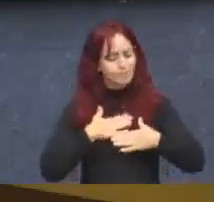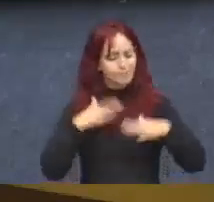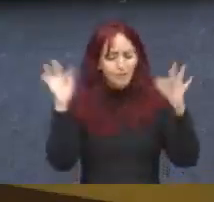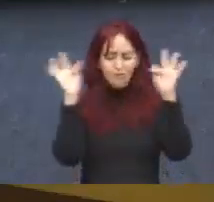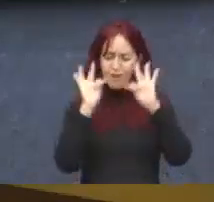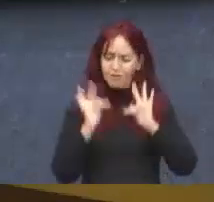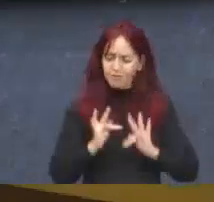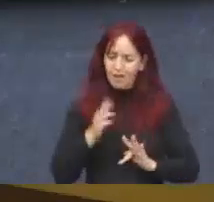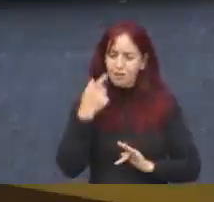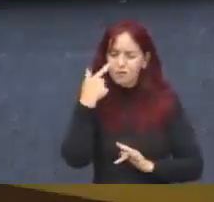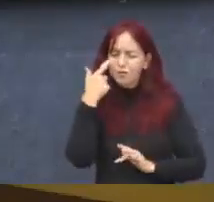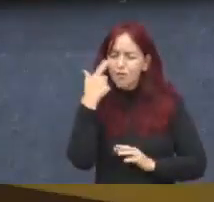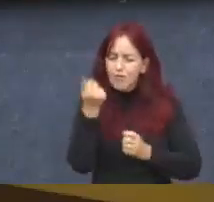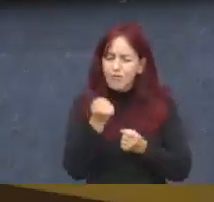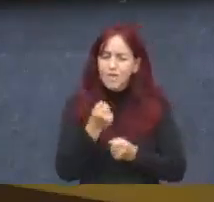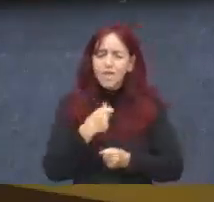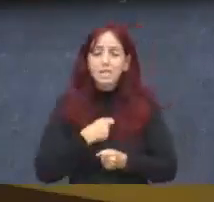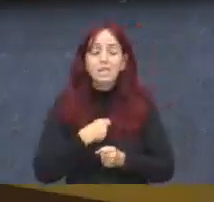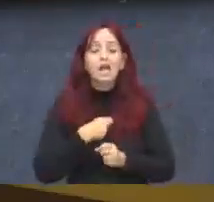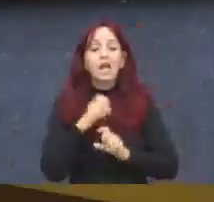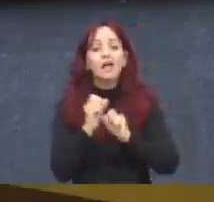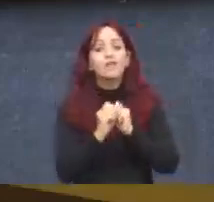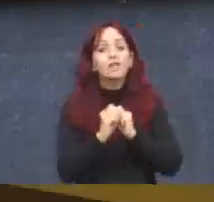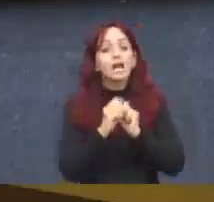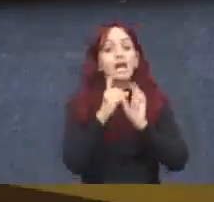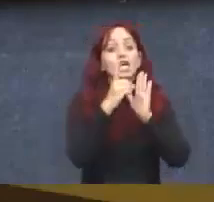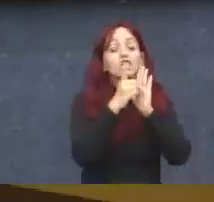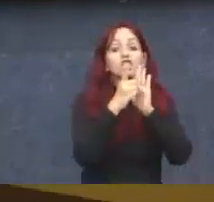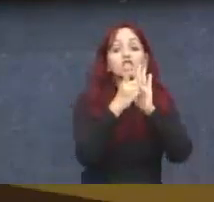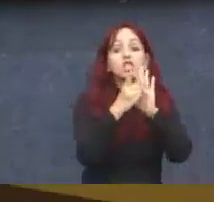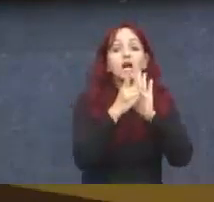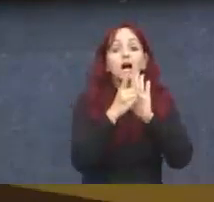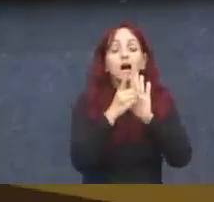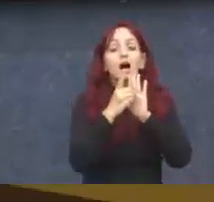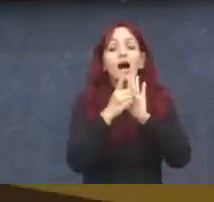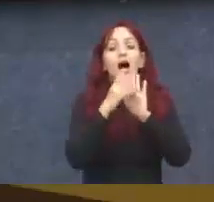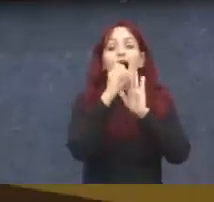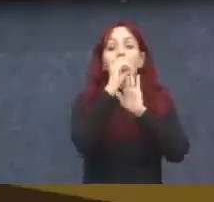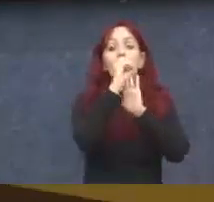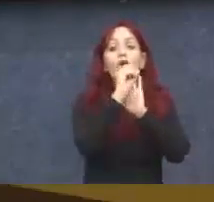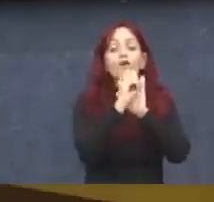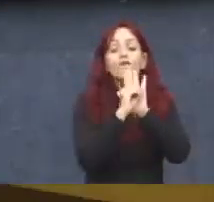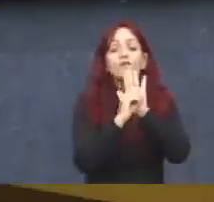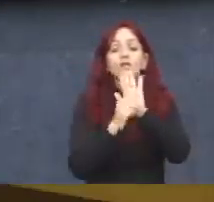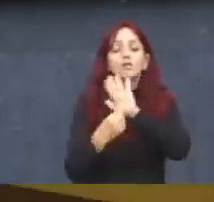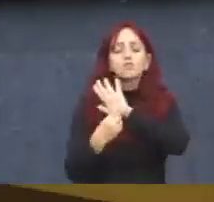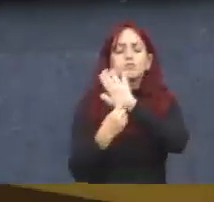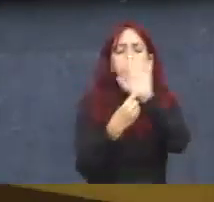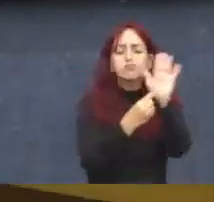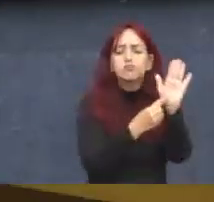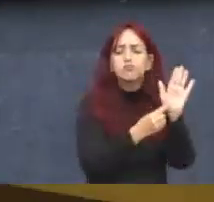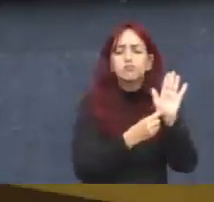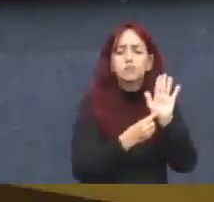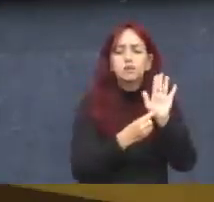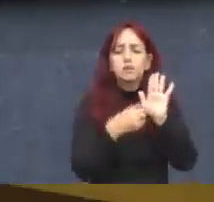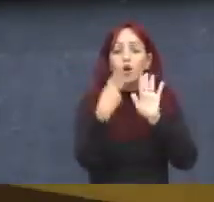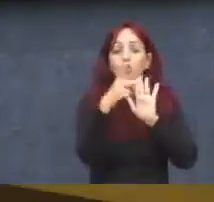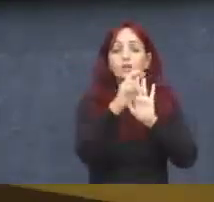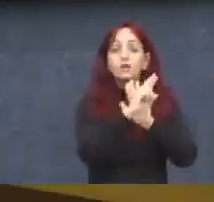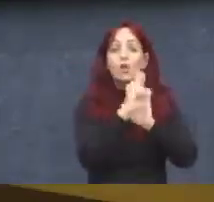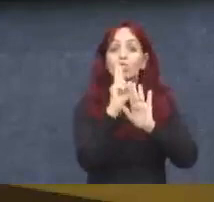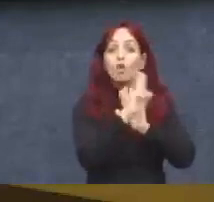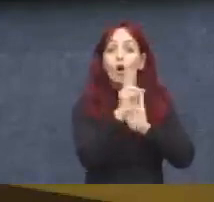vi aquele diário oficial recheado de nomeações do sábado, o seu nome está